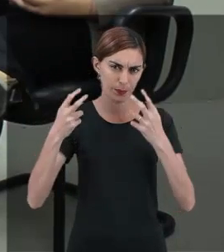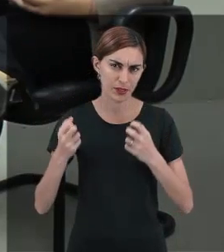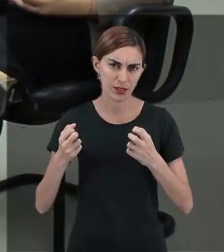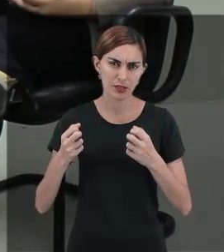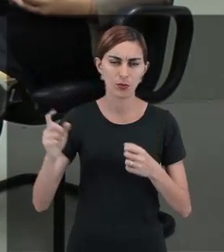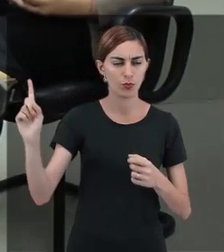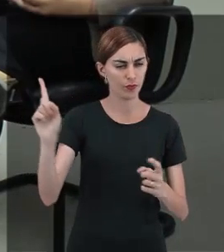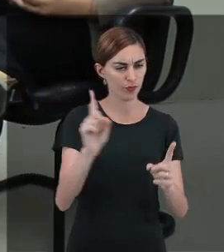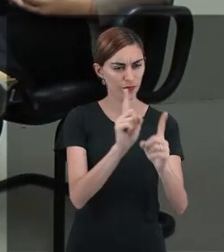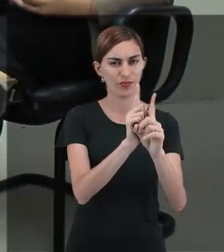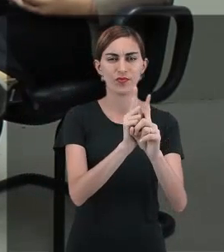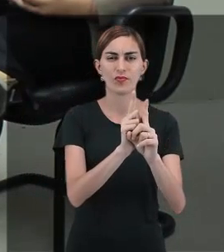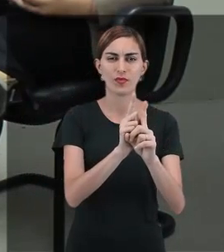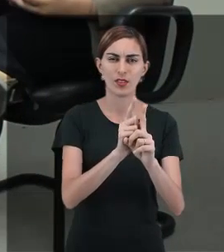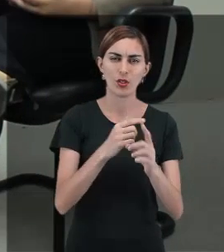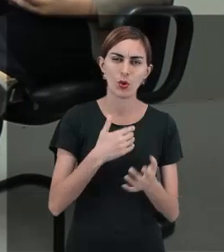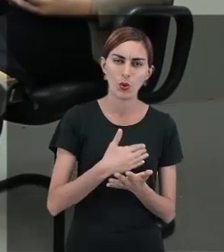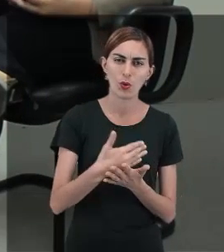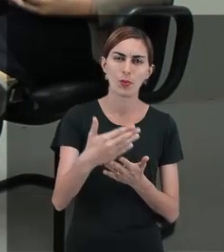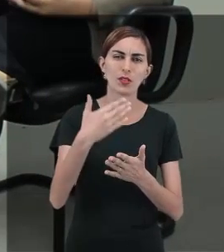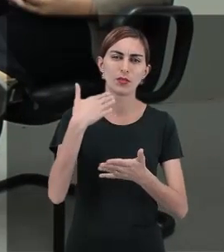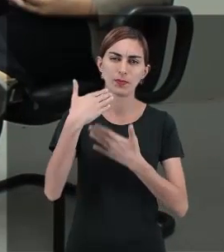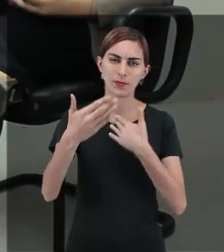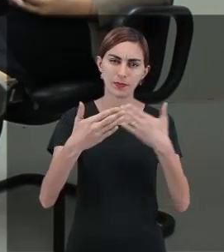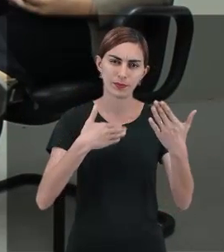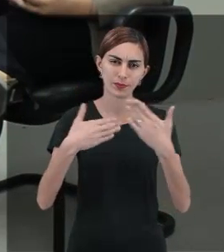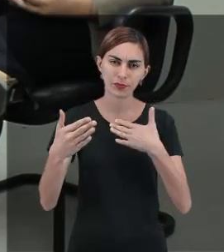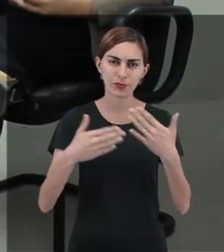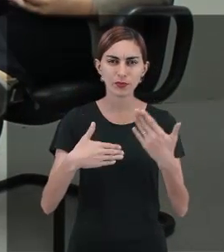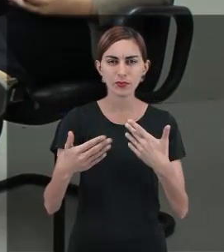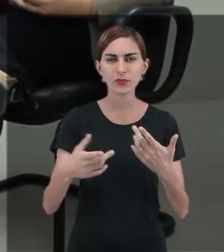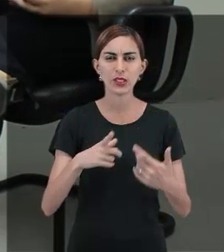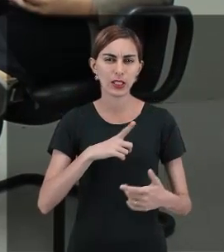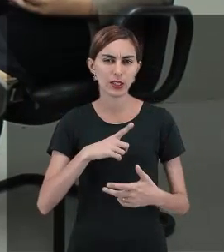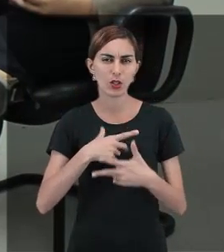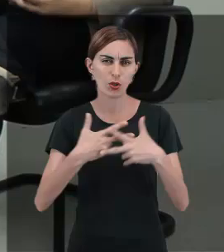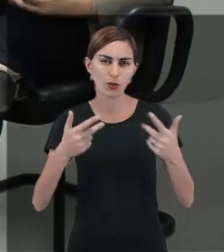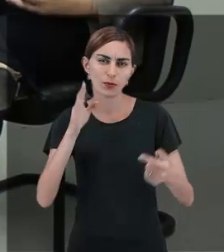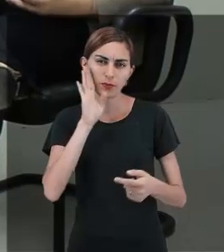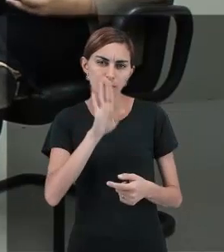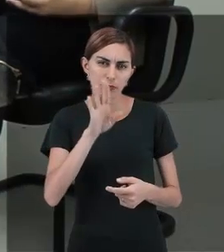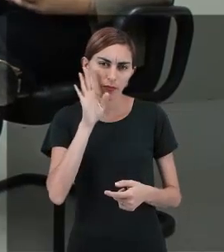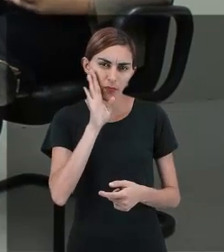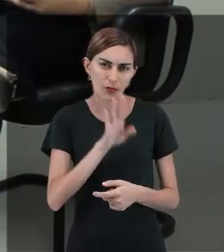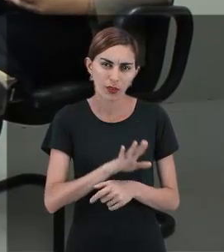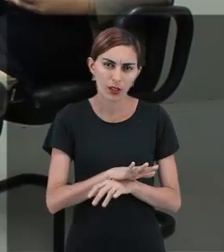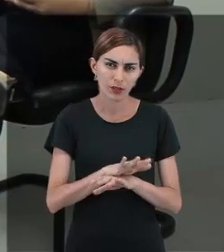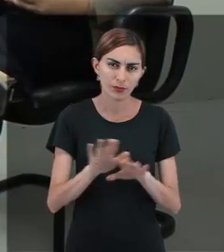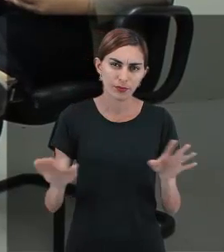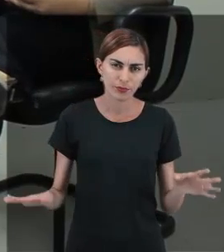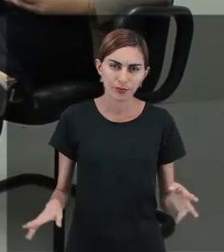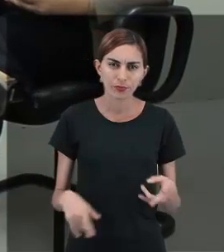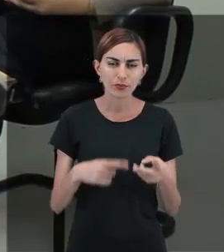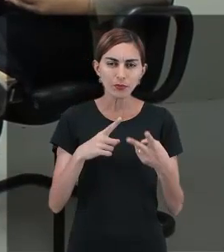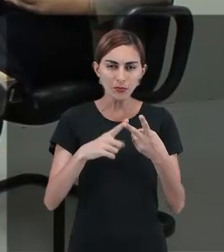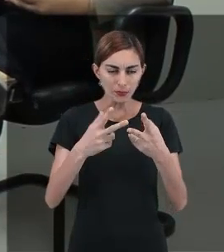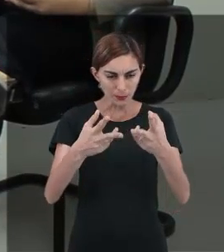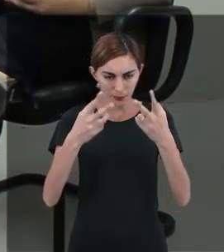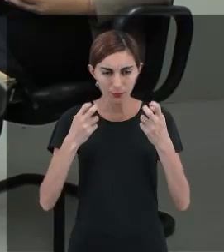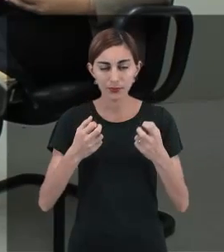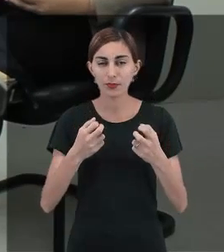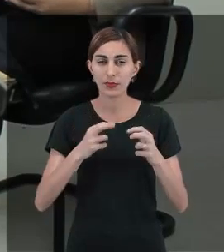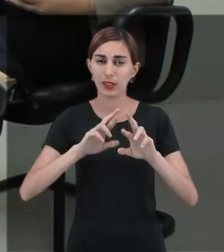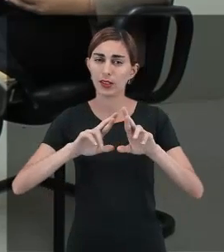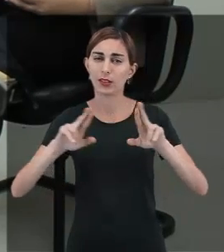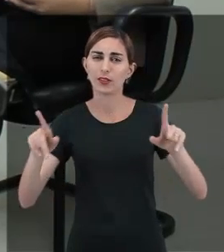situação e se dirigiu a ela, perguntou como é seu nome. Ela falou, Camila, tem uma coisa muito legal para você. Em momento algum. Agora, perceba uma coisa.